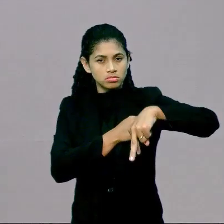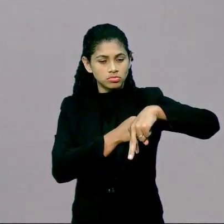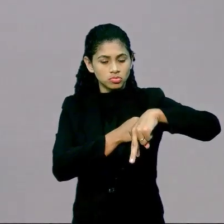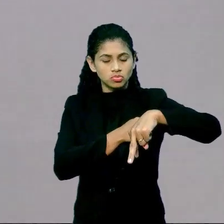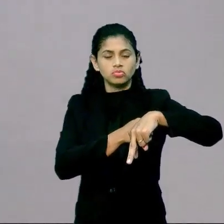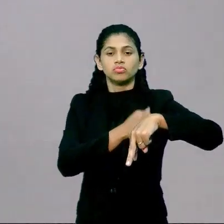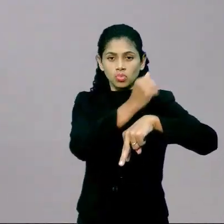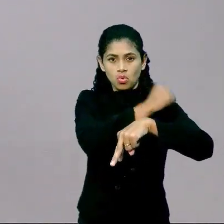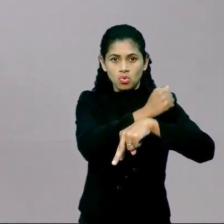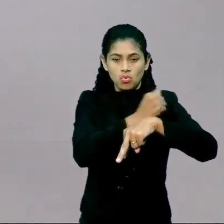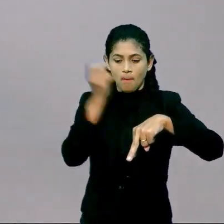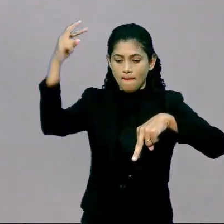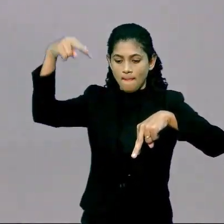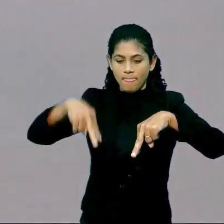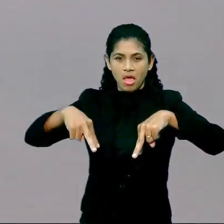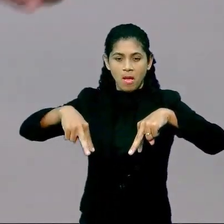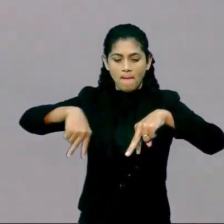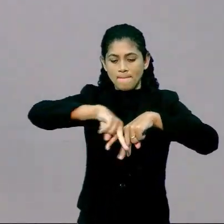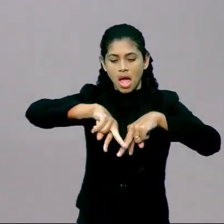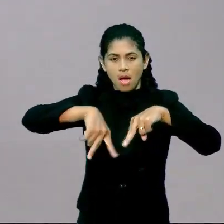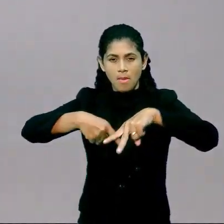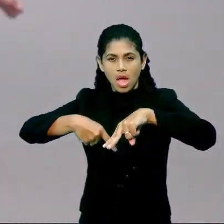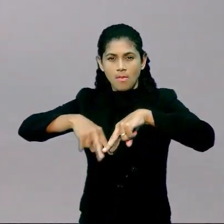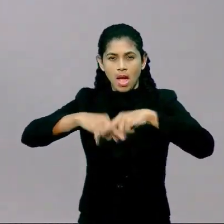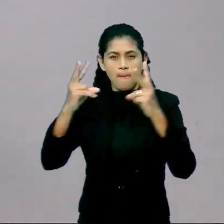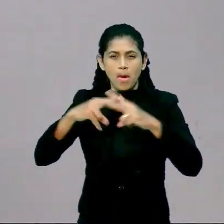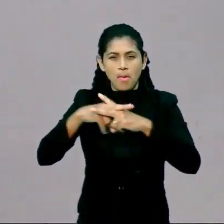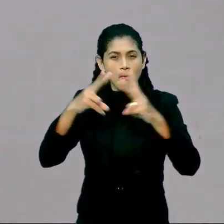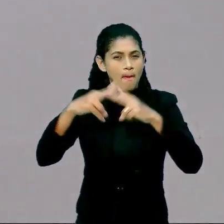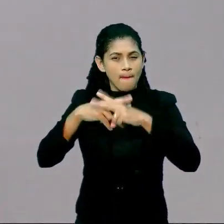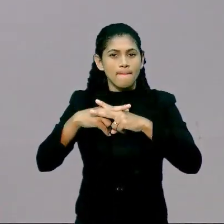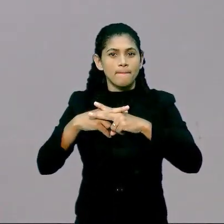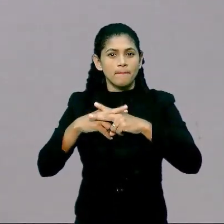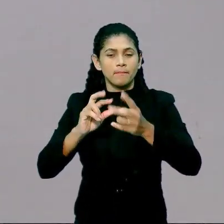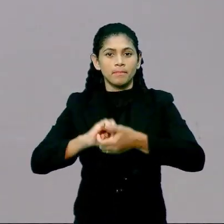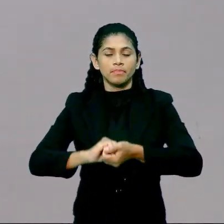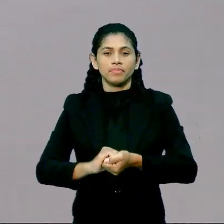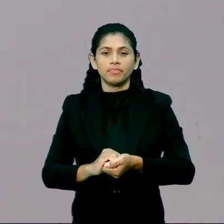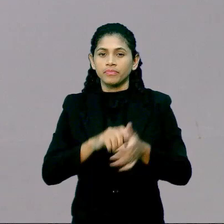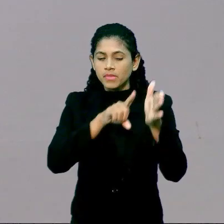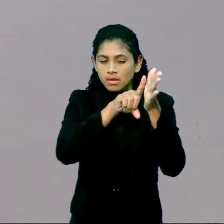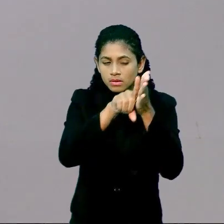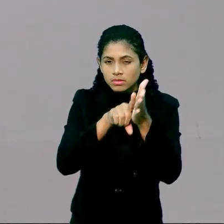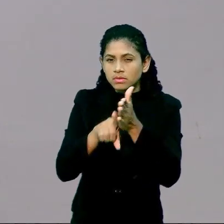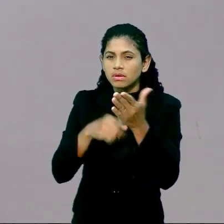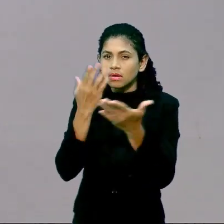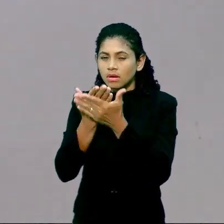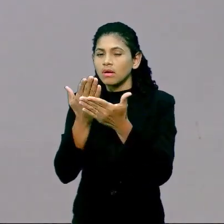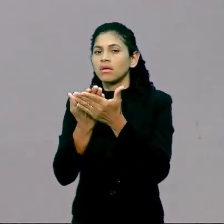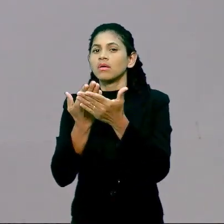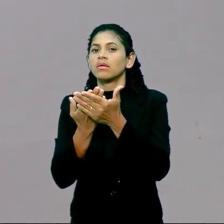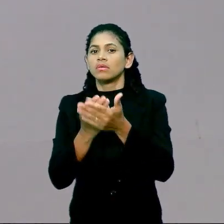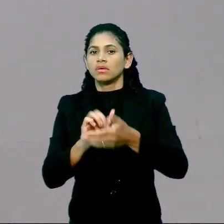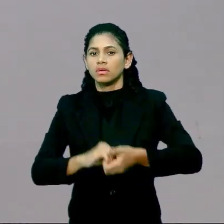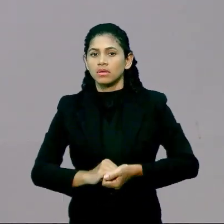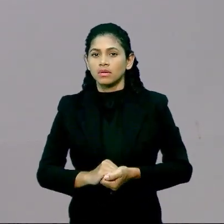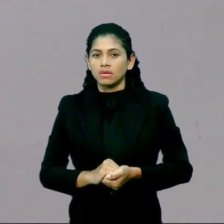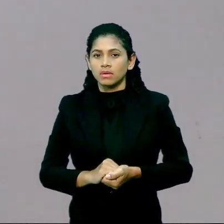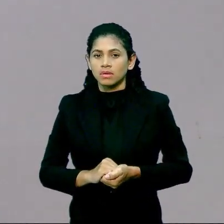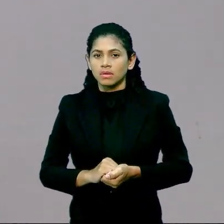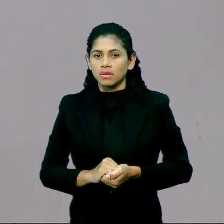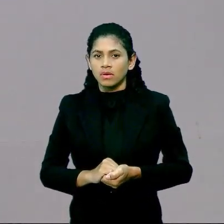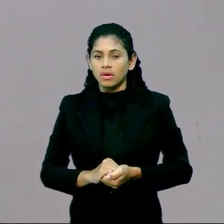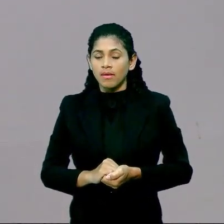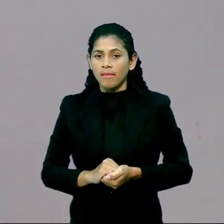eles. Bora, gente! Tiro, porrada, bomba, soco, puxa cabelo. Analisa essa minha aula. Será que vai sair algum vivo? Se eu